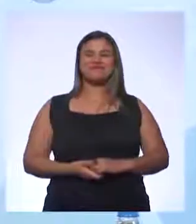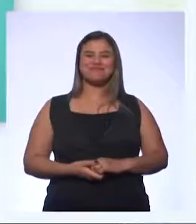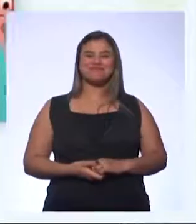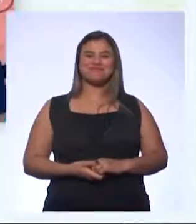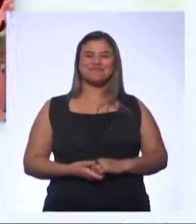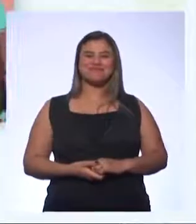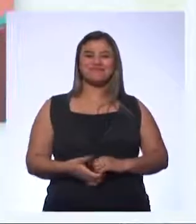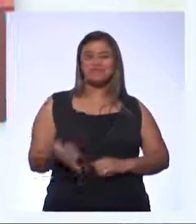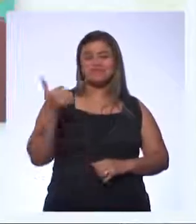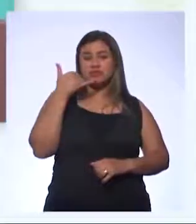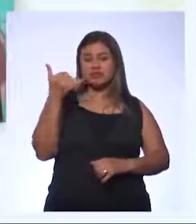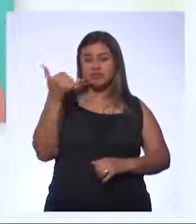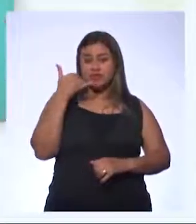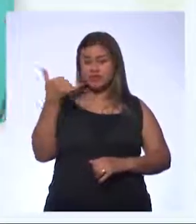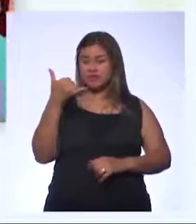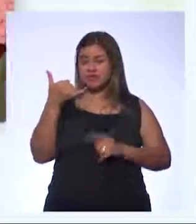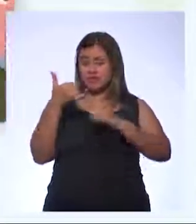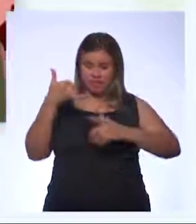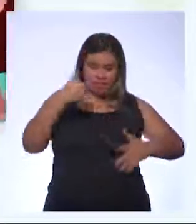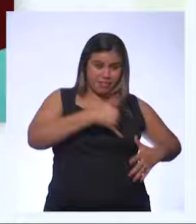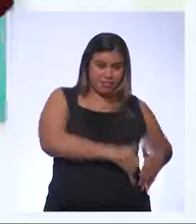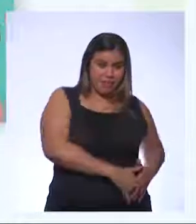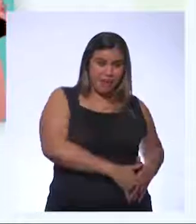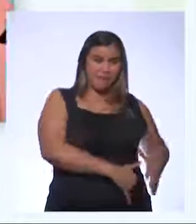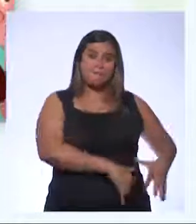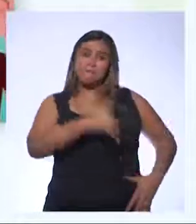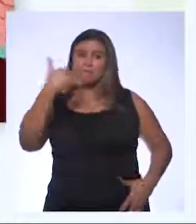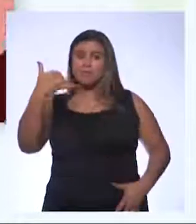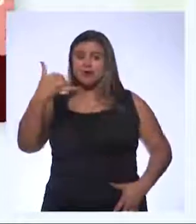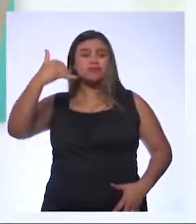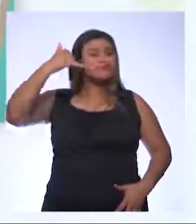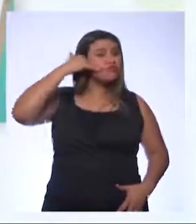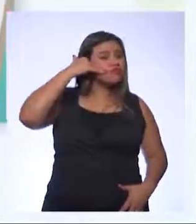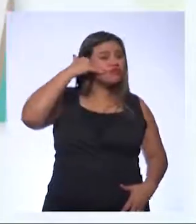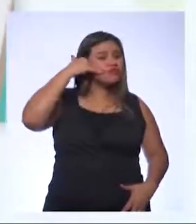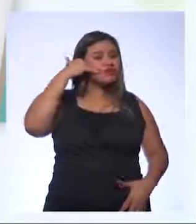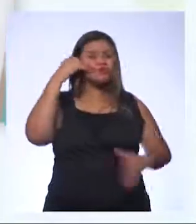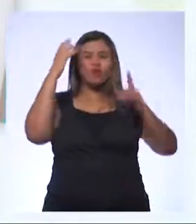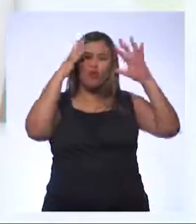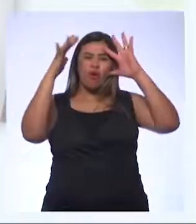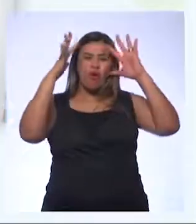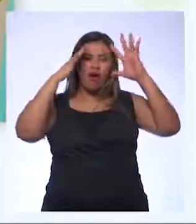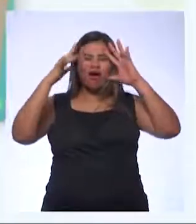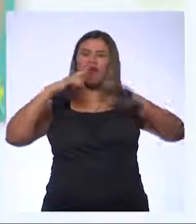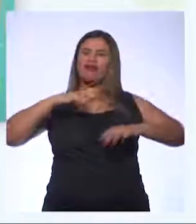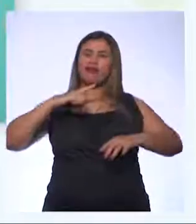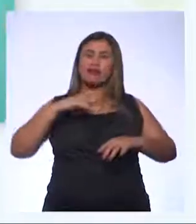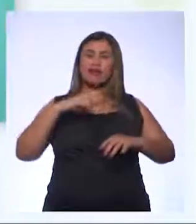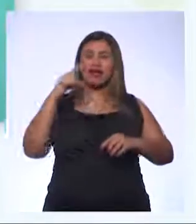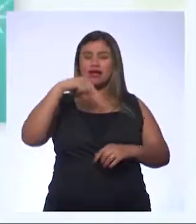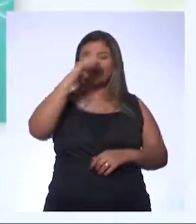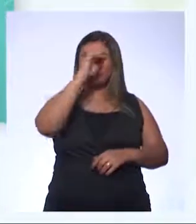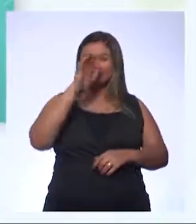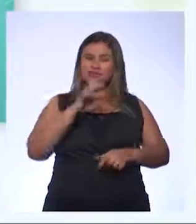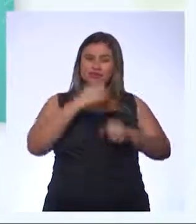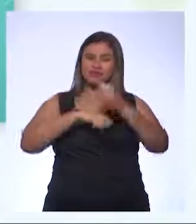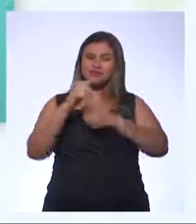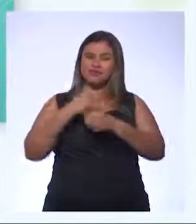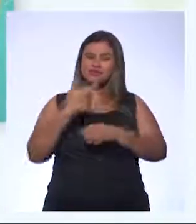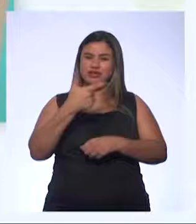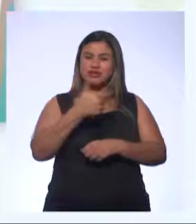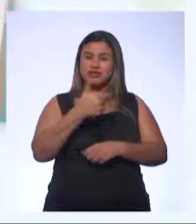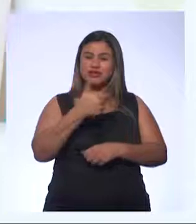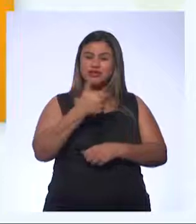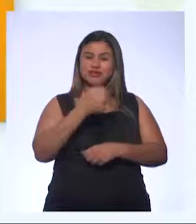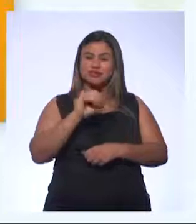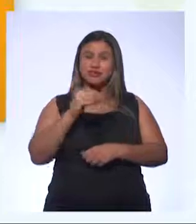O telefone celular está nos bolsos, nas mãos, nos ouvidos e na cabeça de todo mundo. No Brasil, em 2011, já